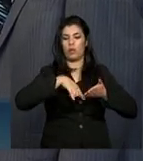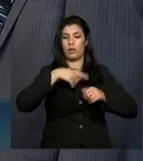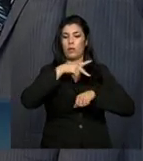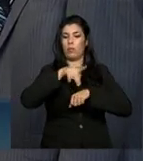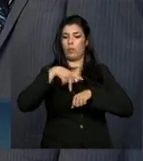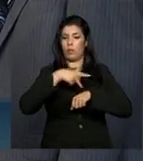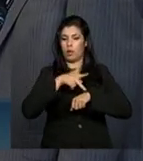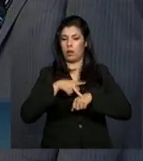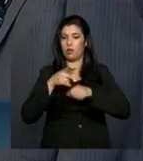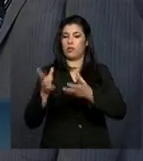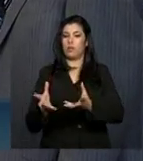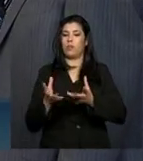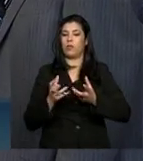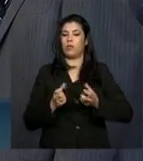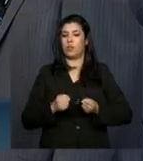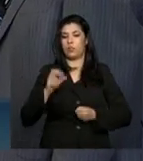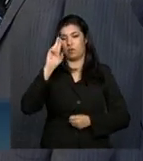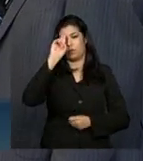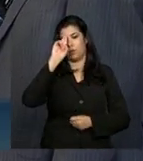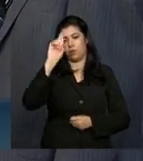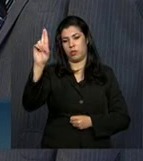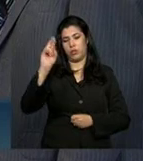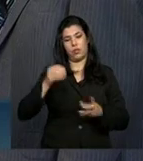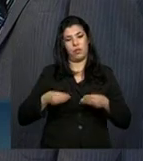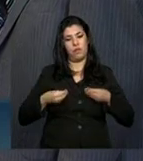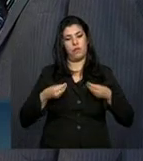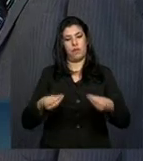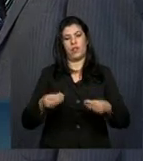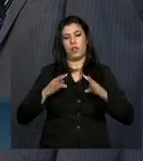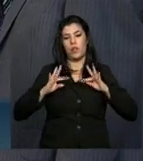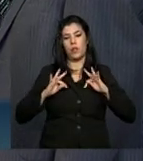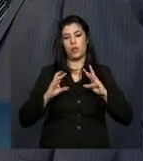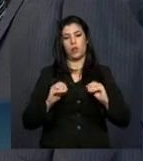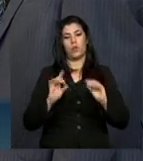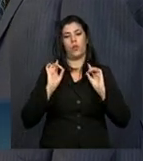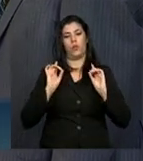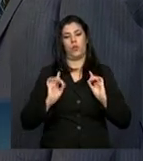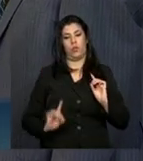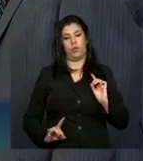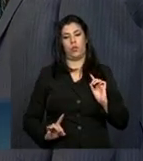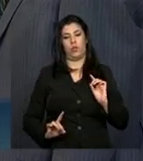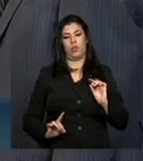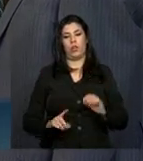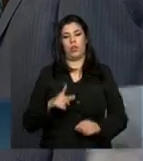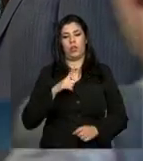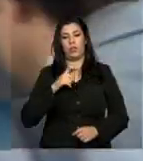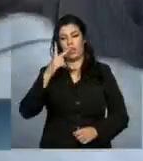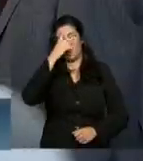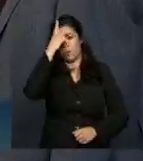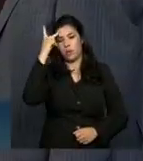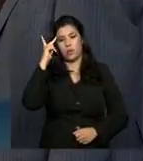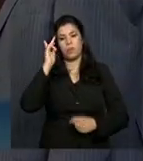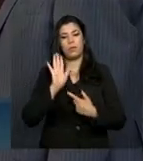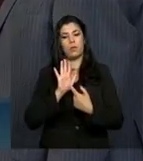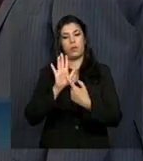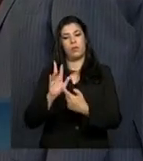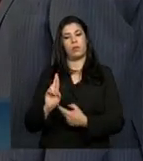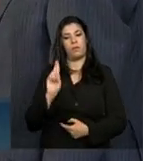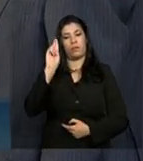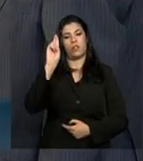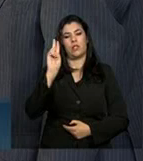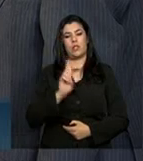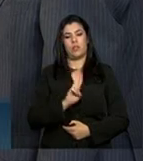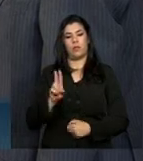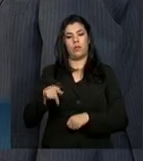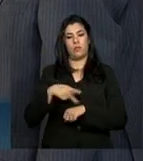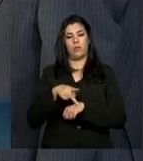novo embaixador conceda todo o crédito a tudo que o embaixador manifeste ou expresse em nome do país que ele